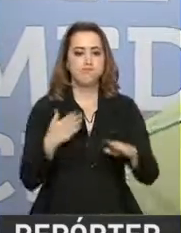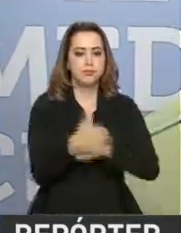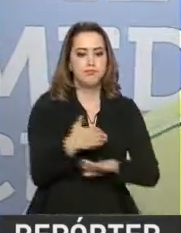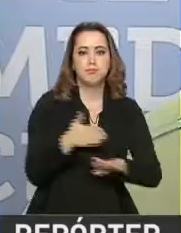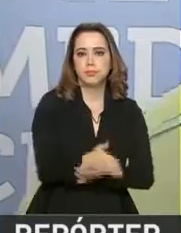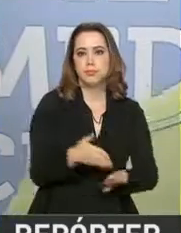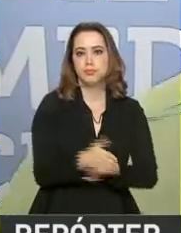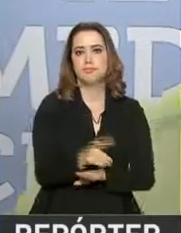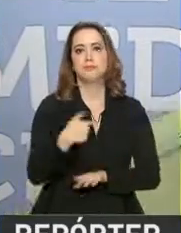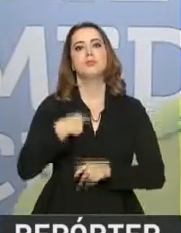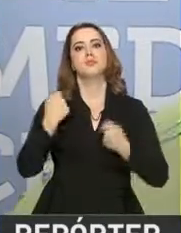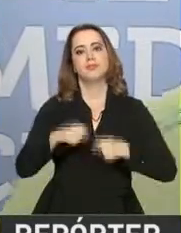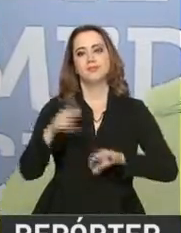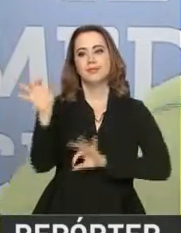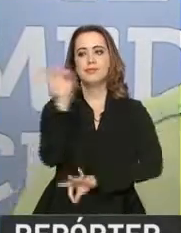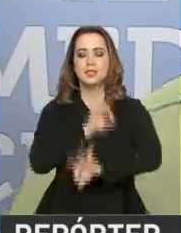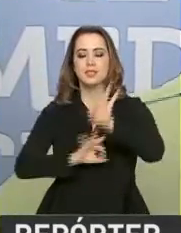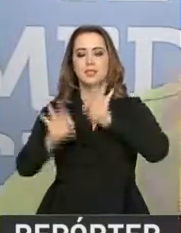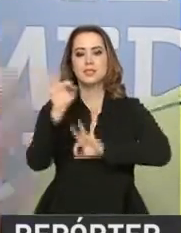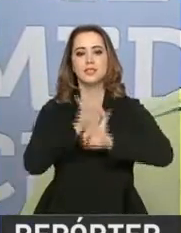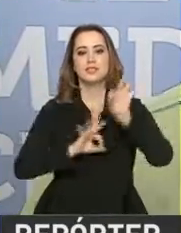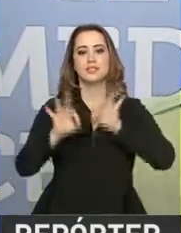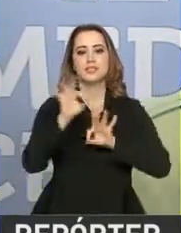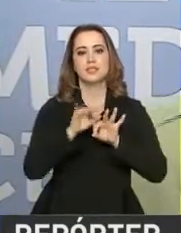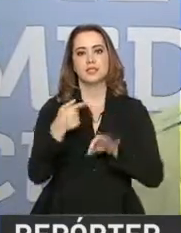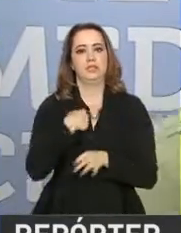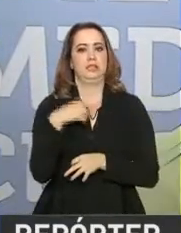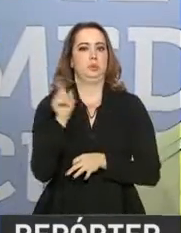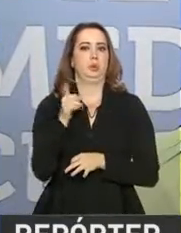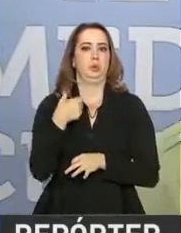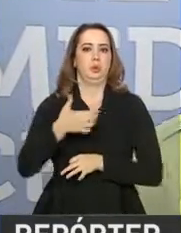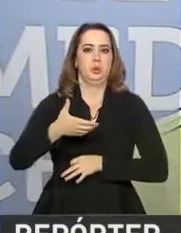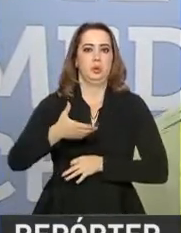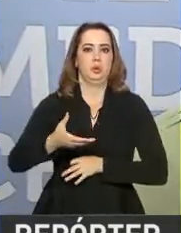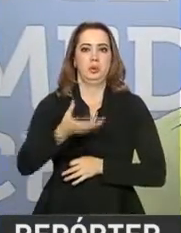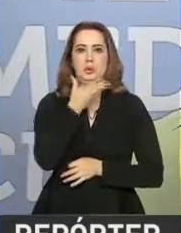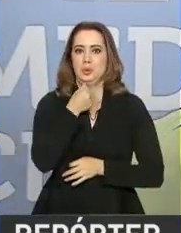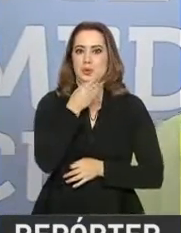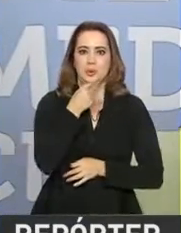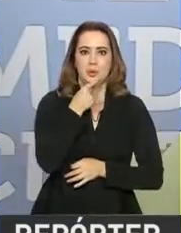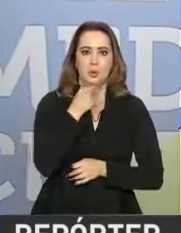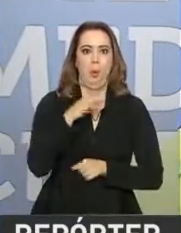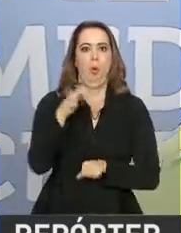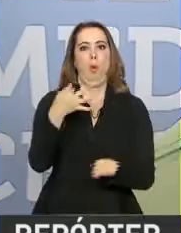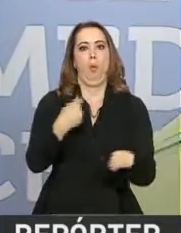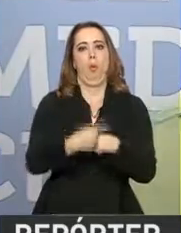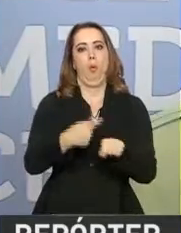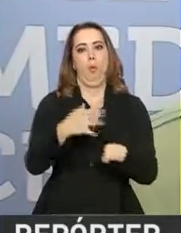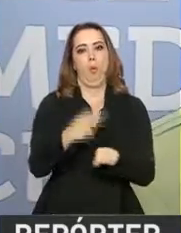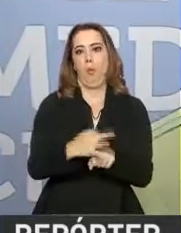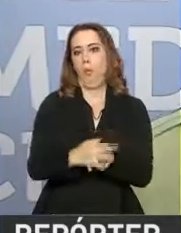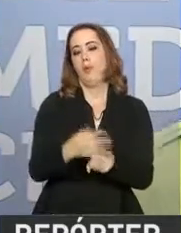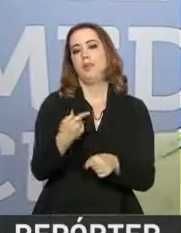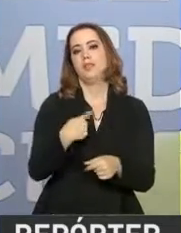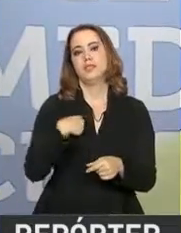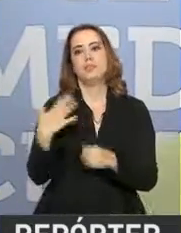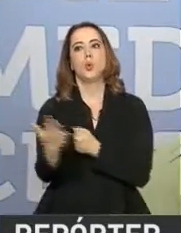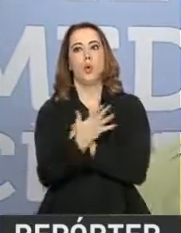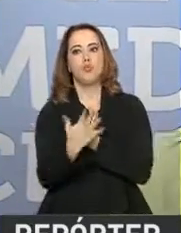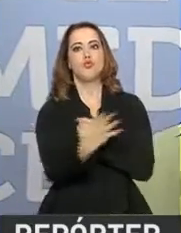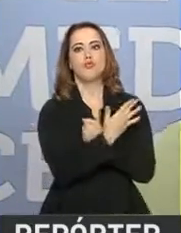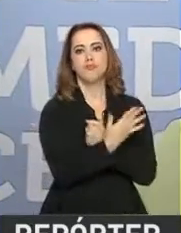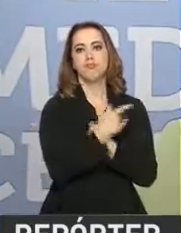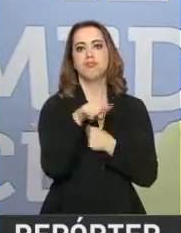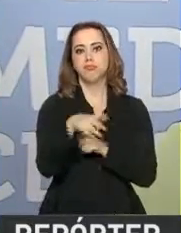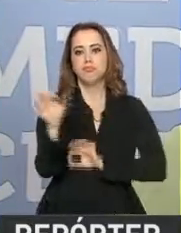claro, com a ajuda de outras pessoas. Eu não sou homem de ferro nem nada, mas com a ajuda de todos eles eu estou conseguindo administrar